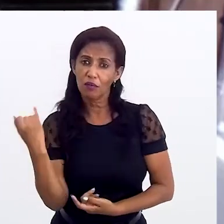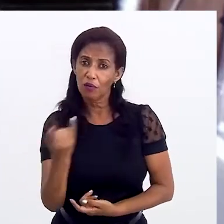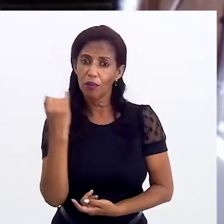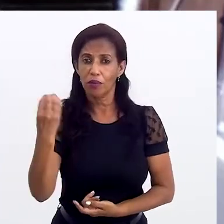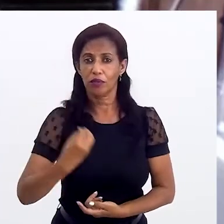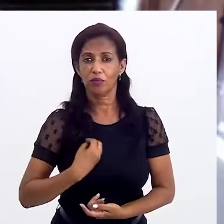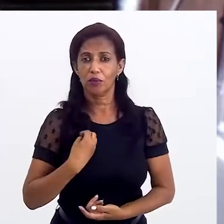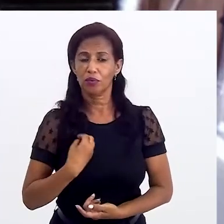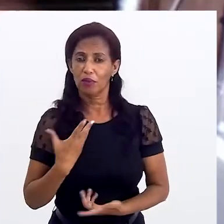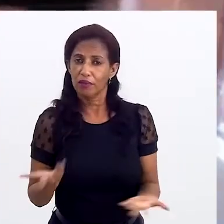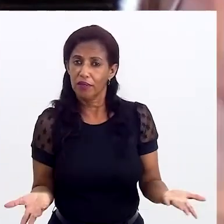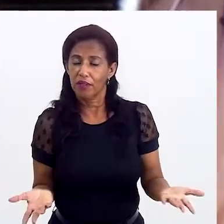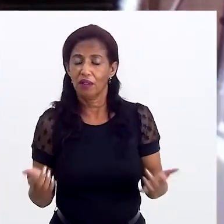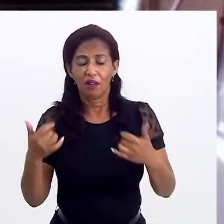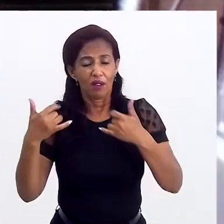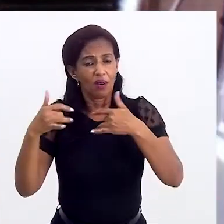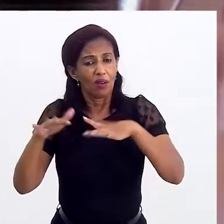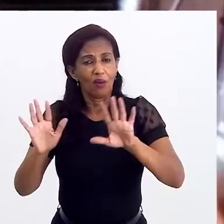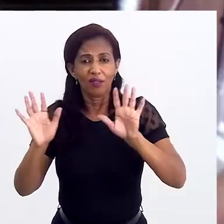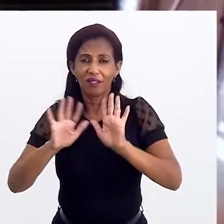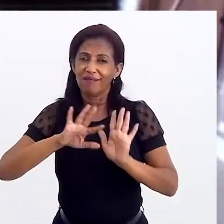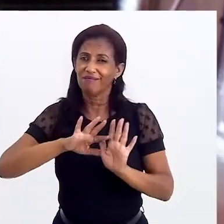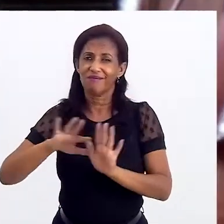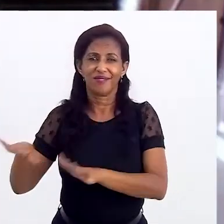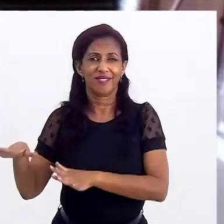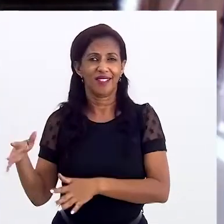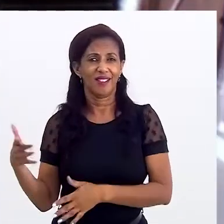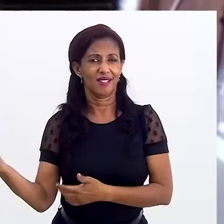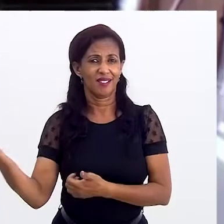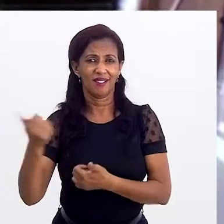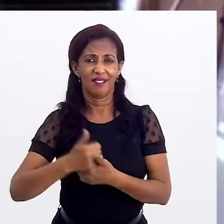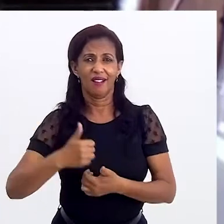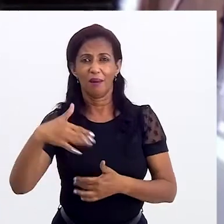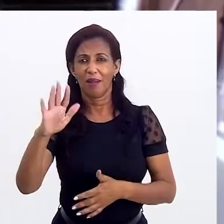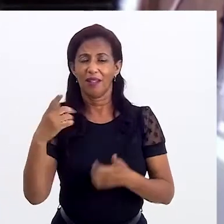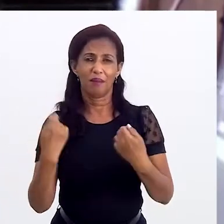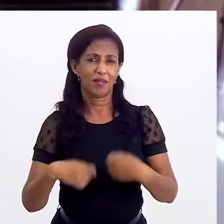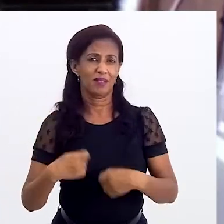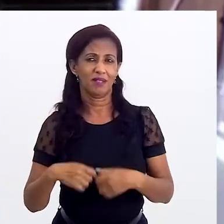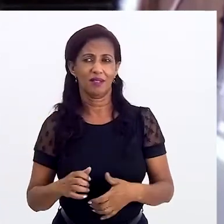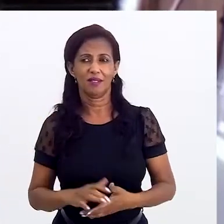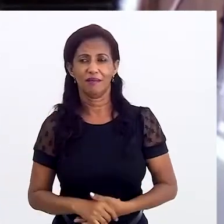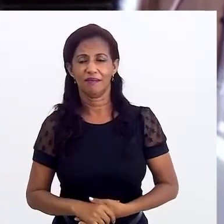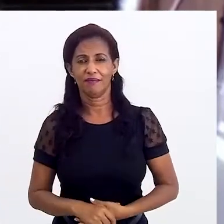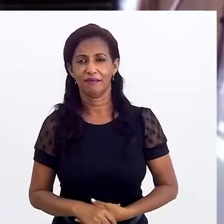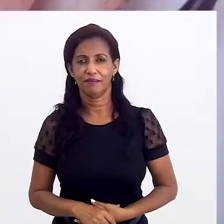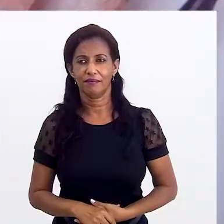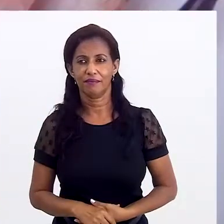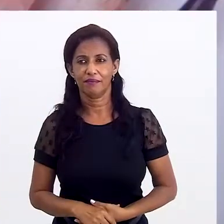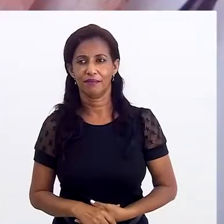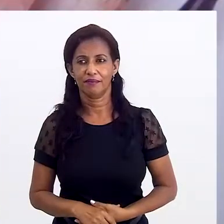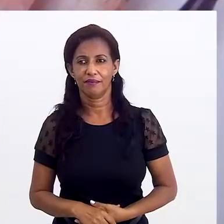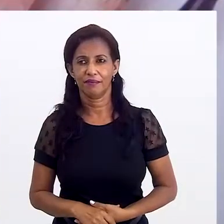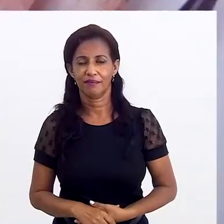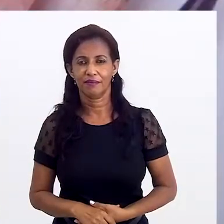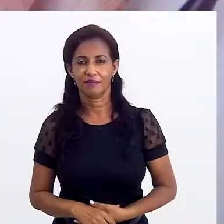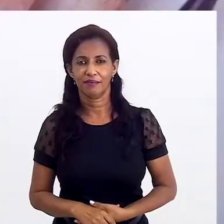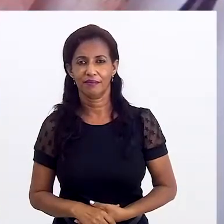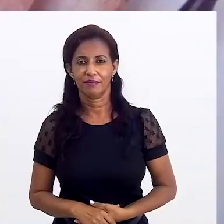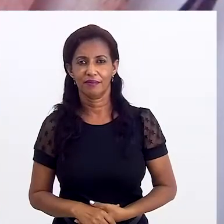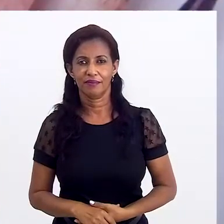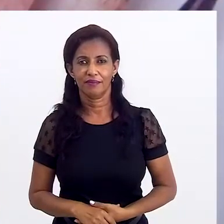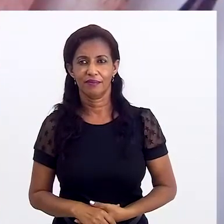importante na sua vida. Ou se não, sai fora, dá espaço para quem é artista e precisa. E aí,